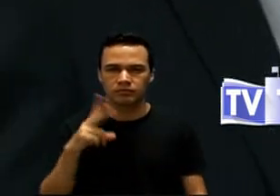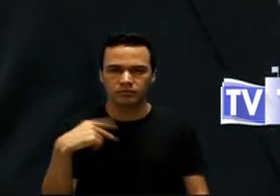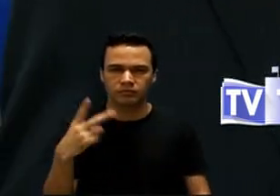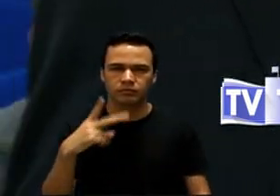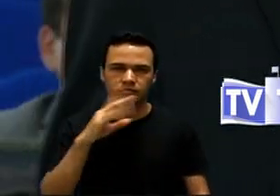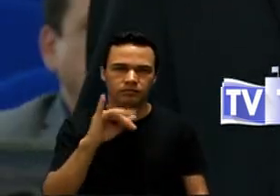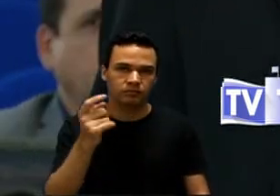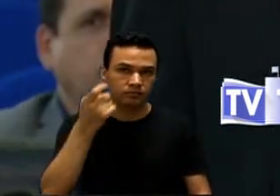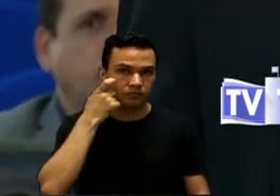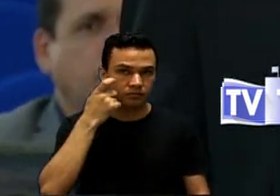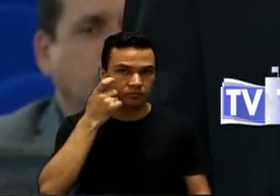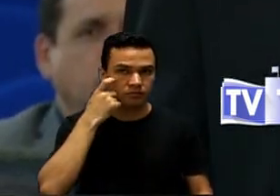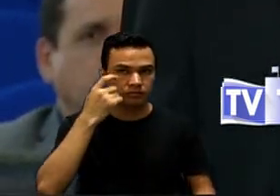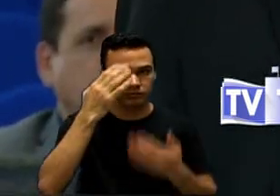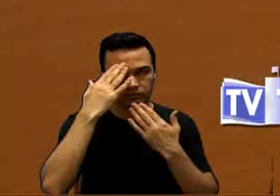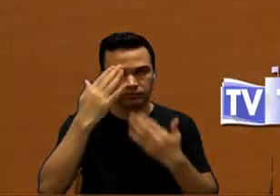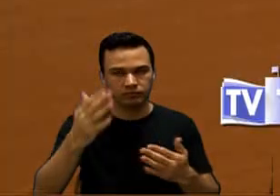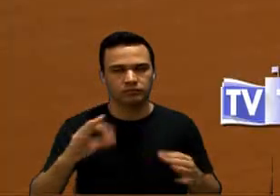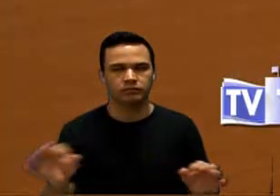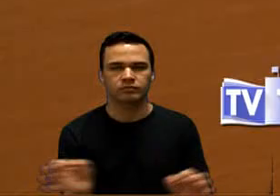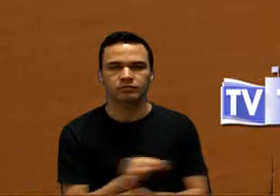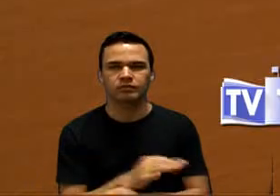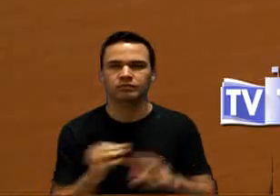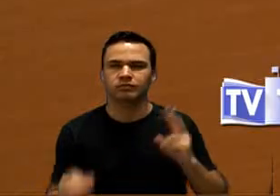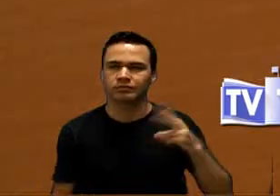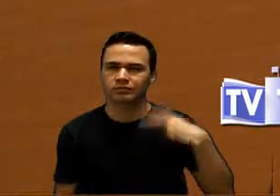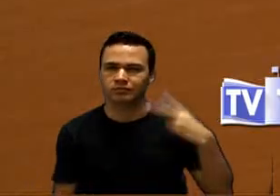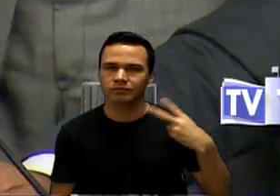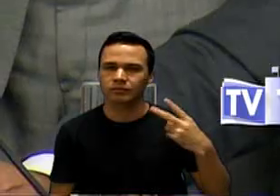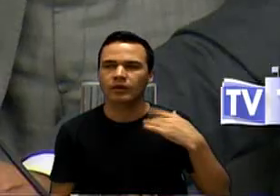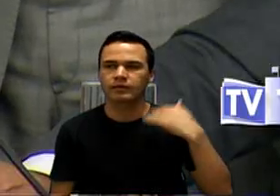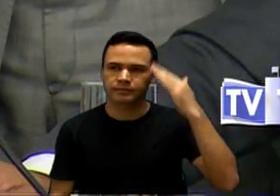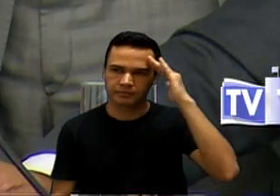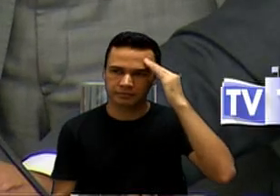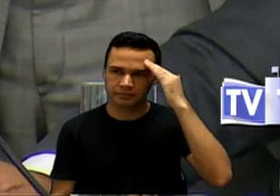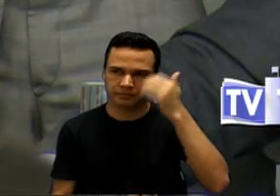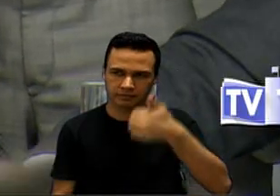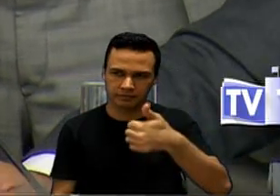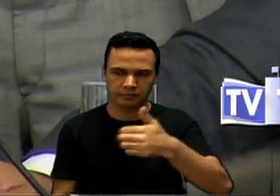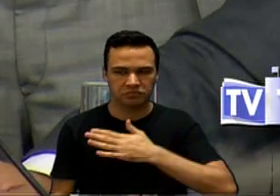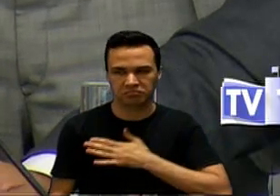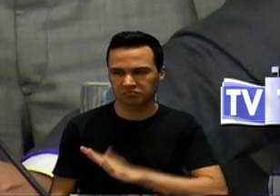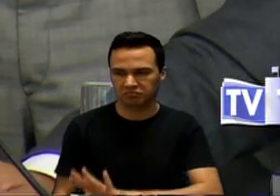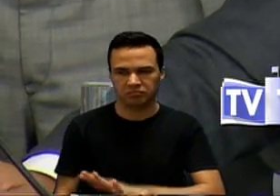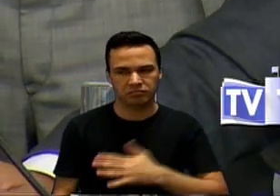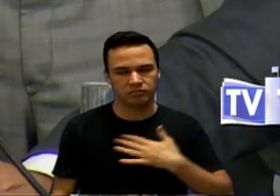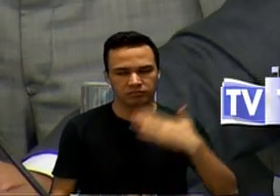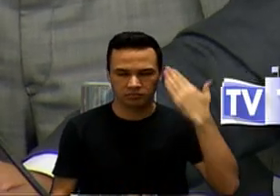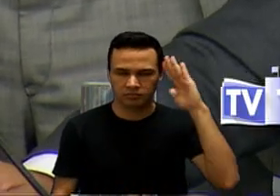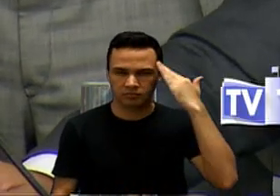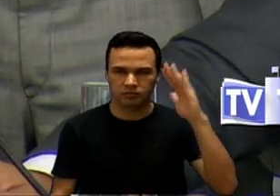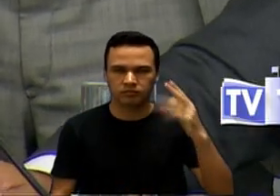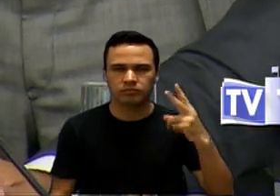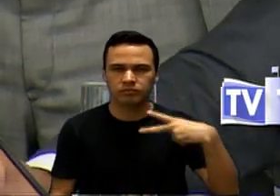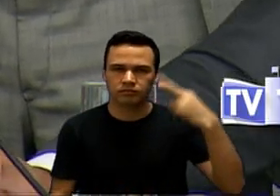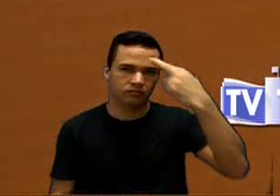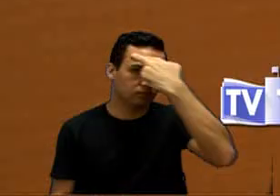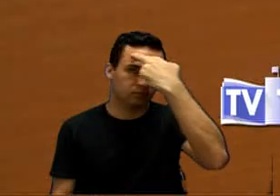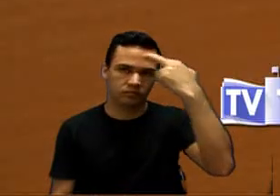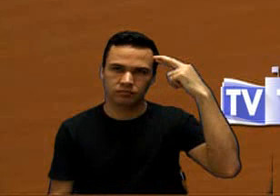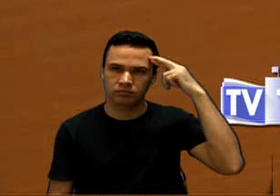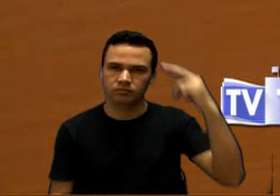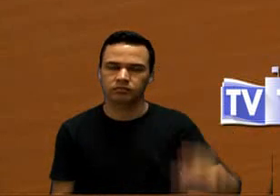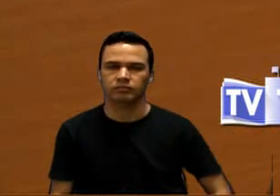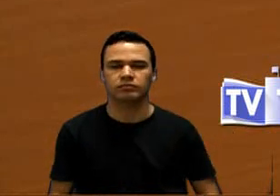Donizete Silvestre. Obrigado, senhor presidente. Obrigado, vereador. E entendemos perfeitamente a indignação do colega. Vereador Rafael Militão. Pode passar